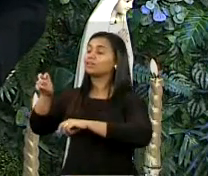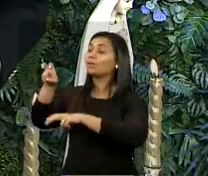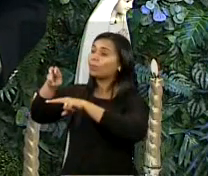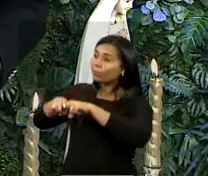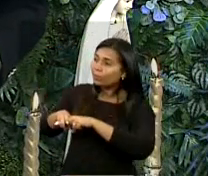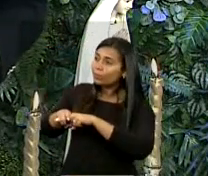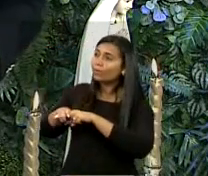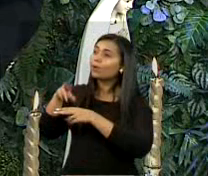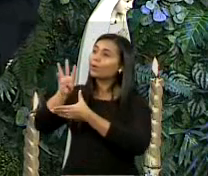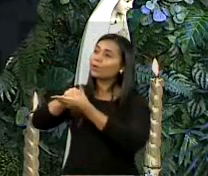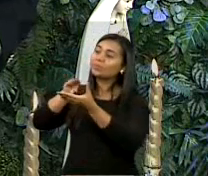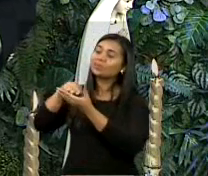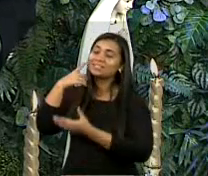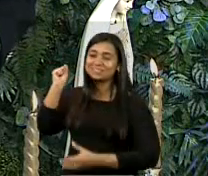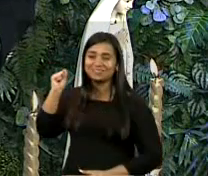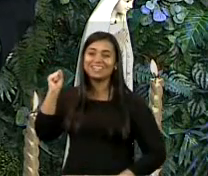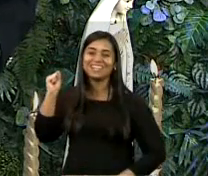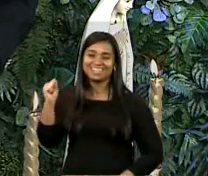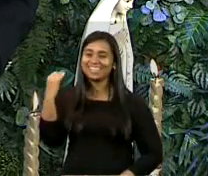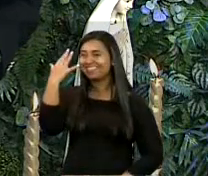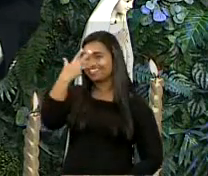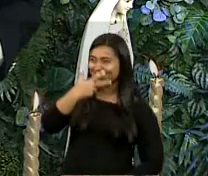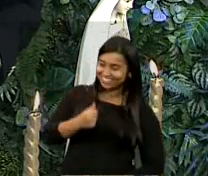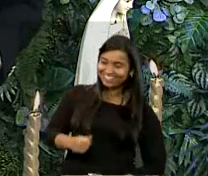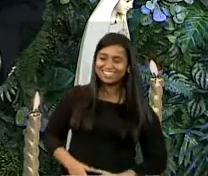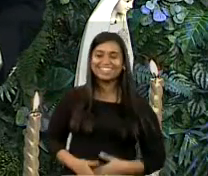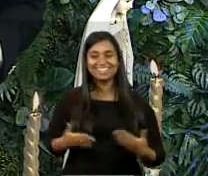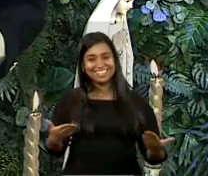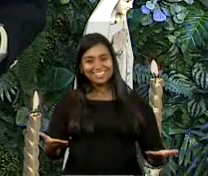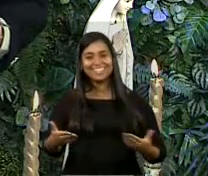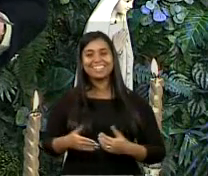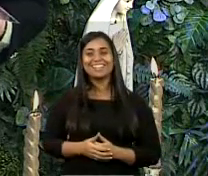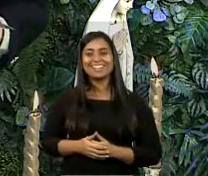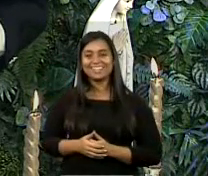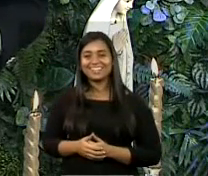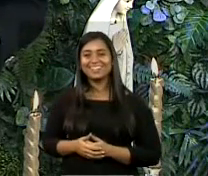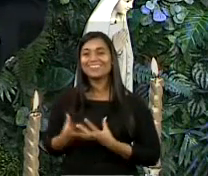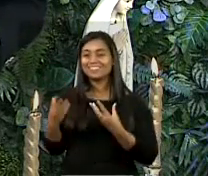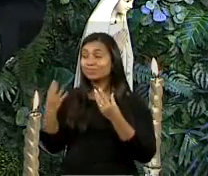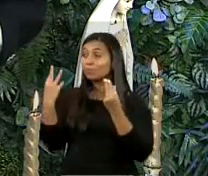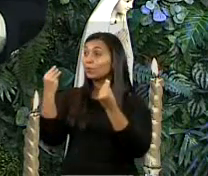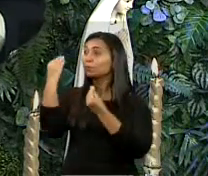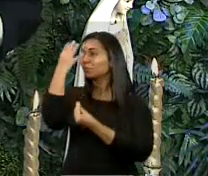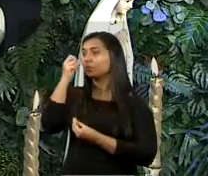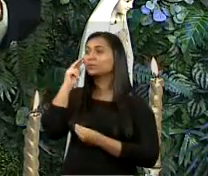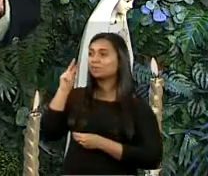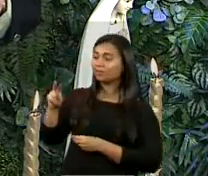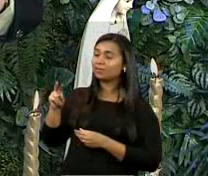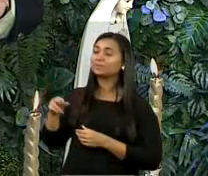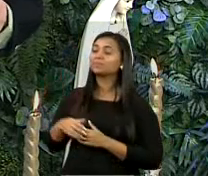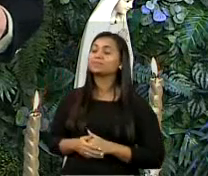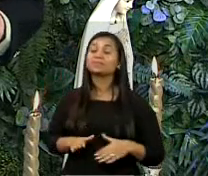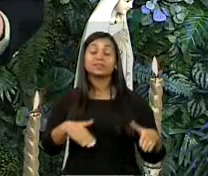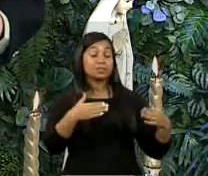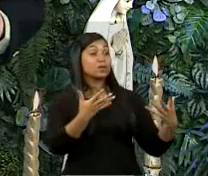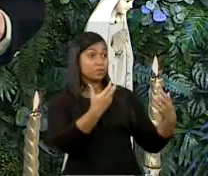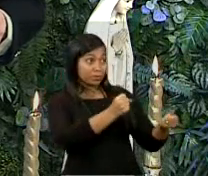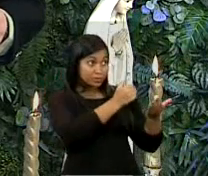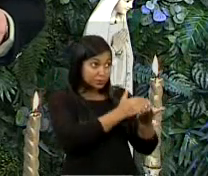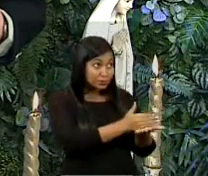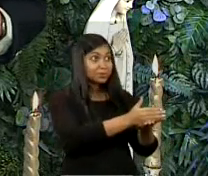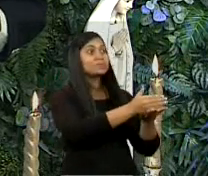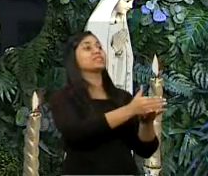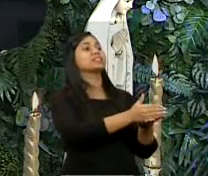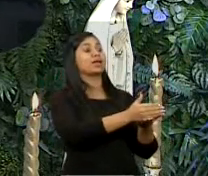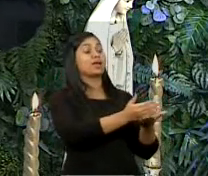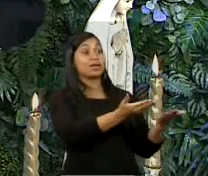televisão imitando a Simone. Que gracinha. Deve ser uma cena linda de se ver. Meu anjo, então vamos começar